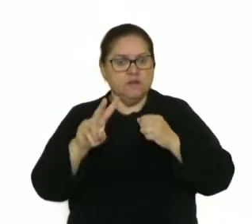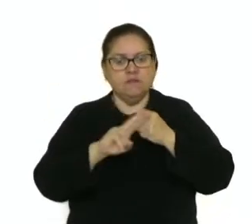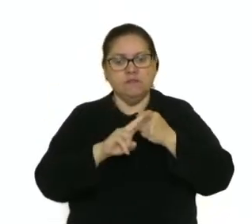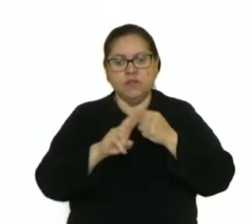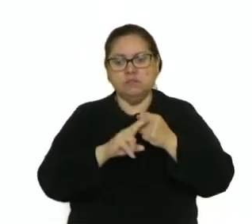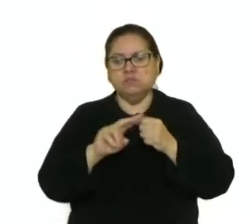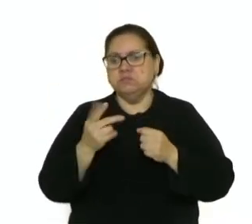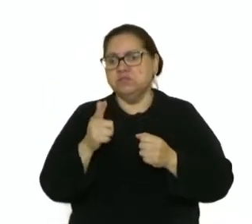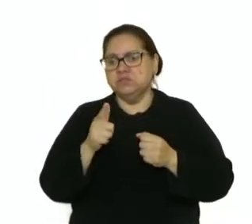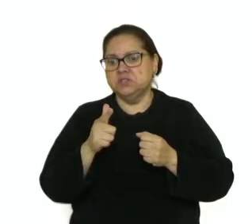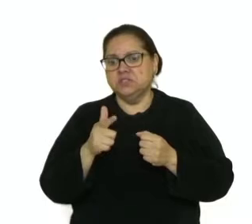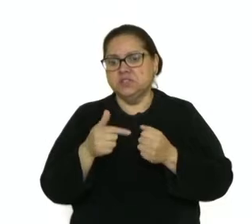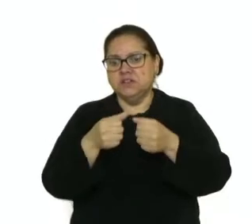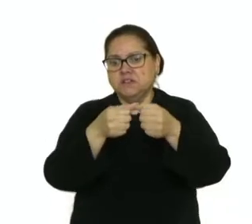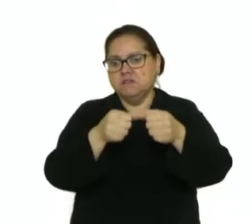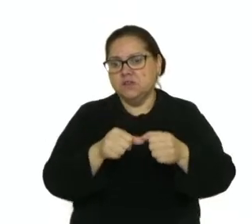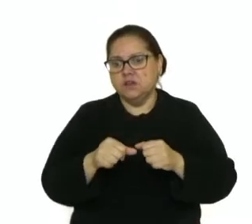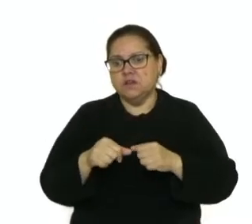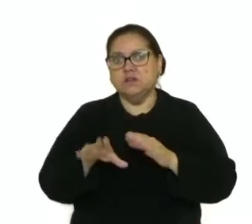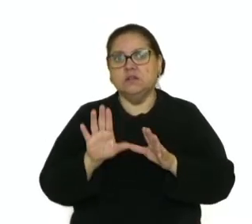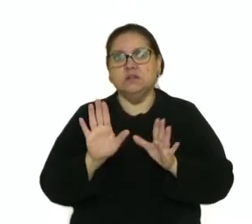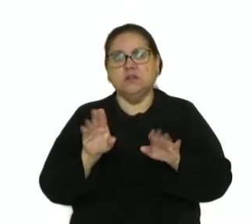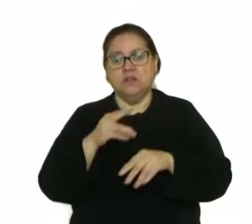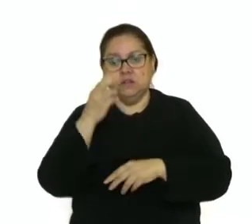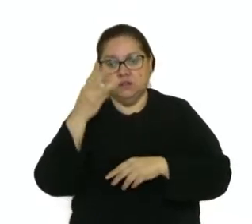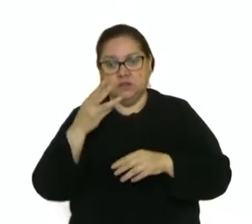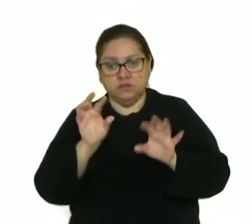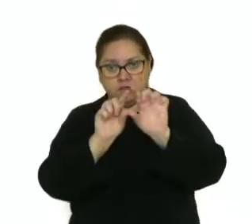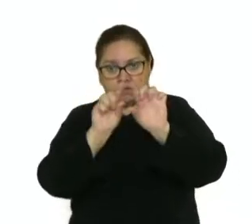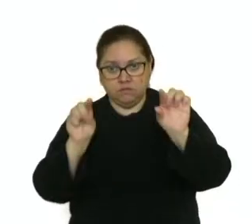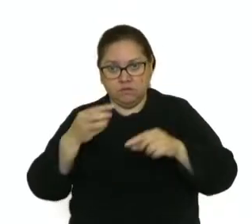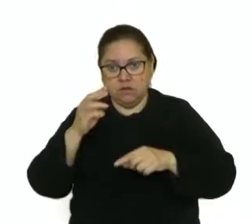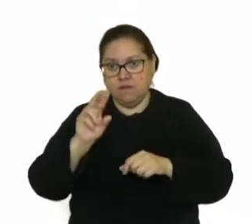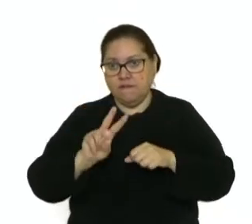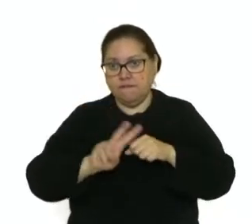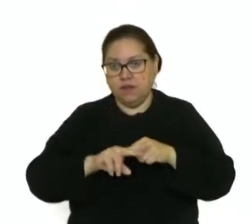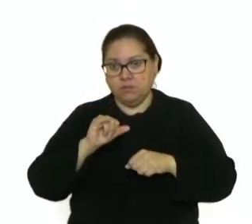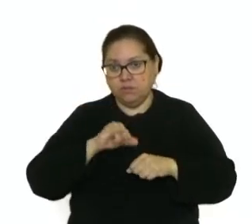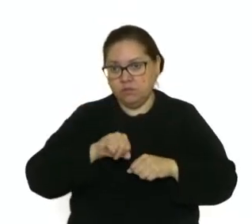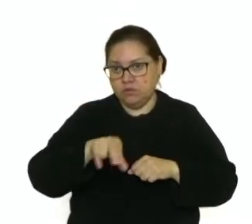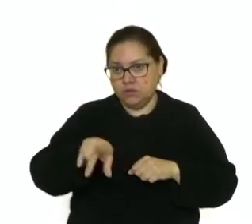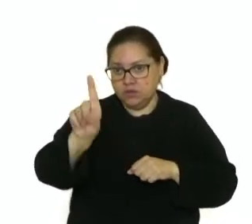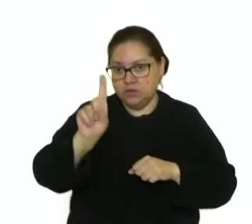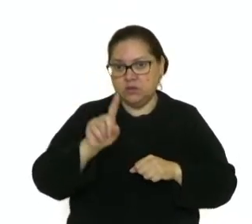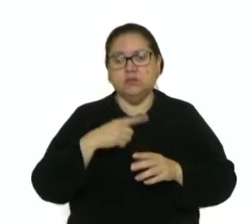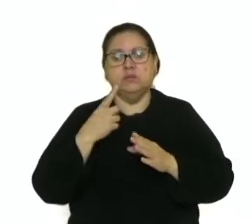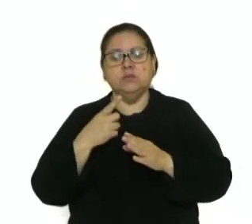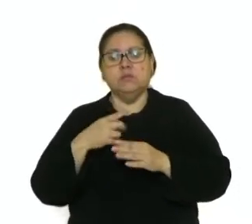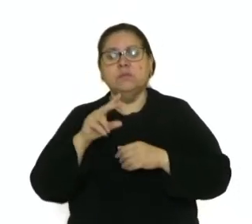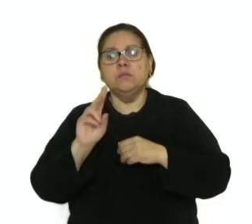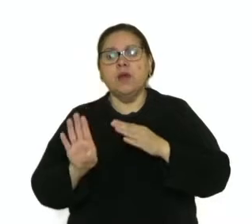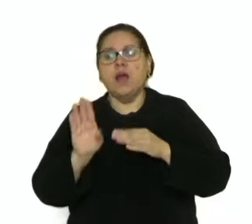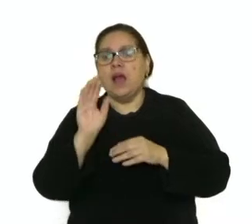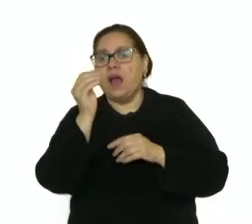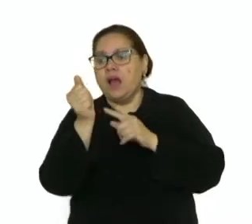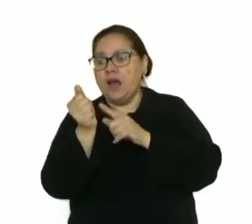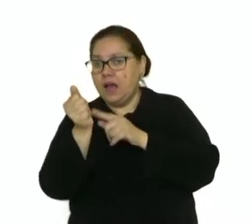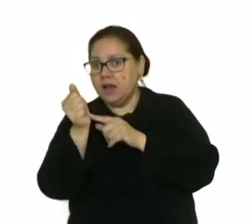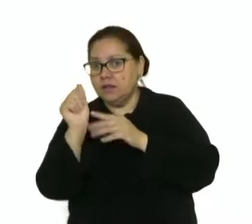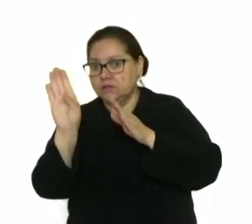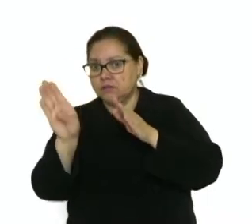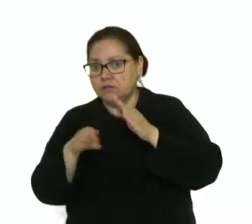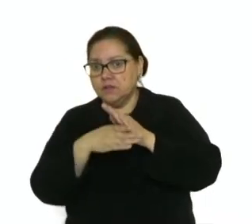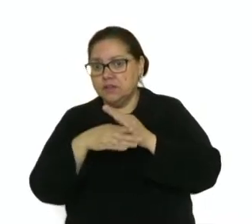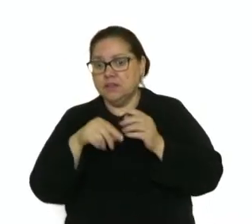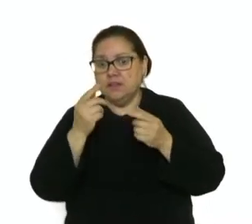implicar não exige a preposição. E na terceira frase, o verbo ir requer a preposição a. Por quê? Porque quem